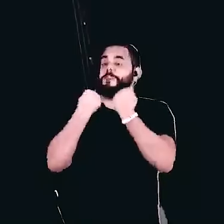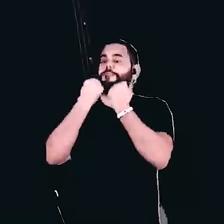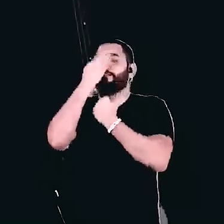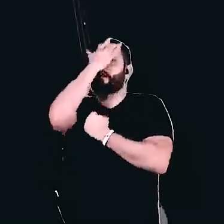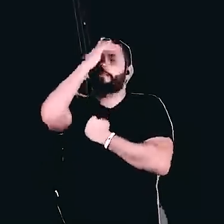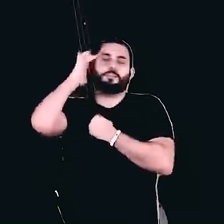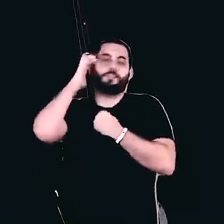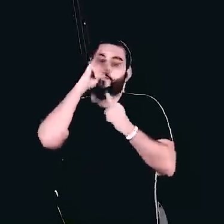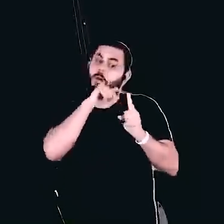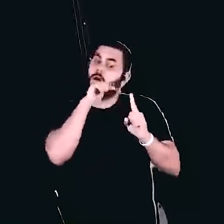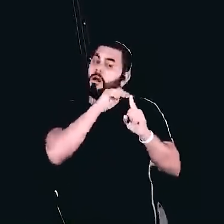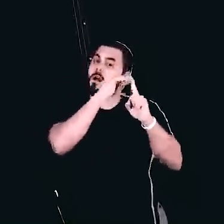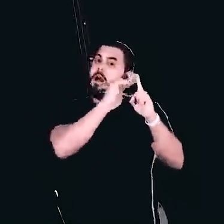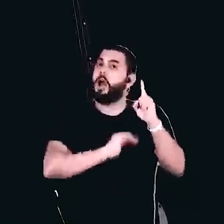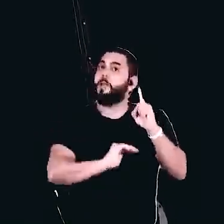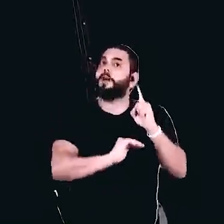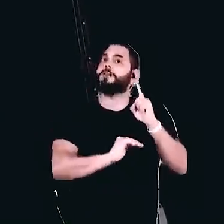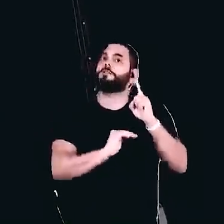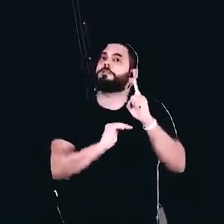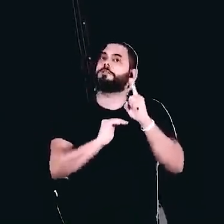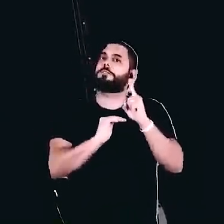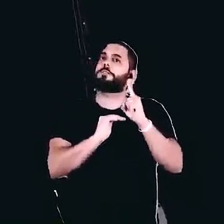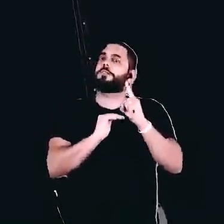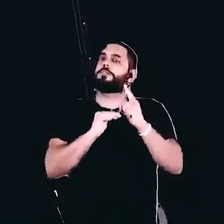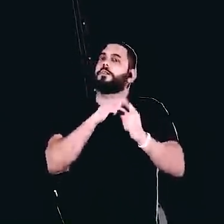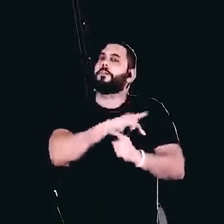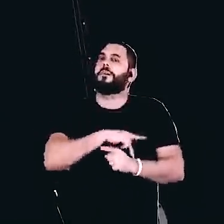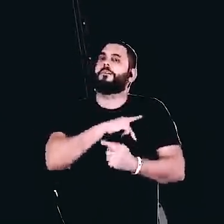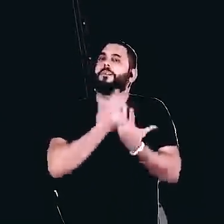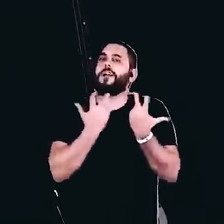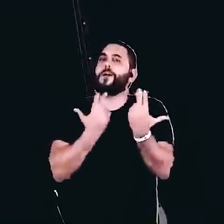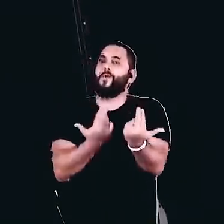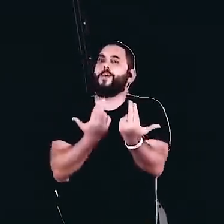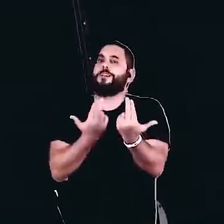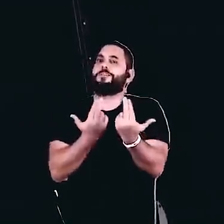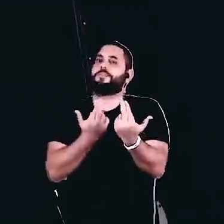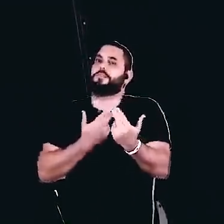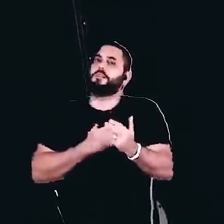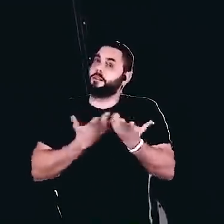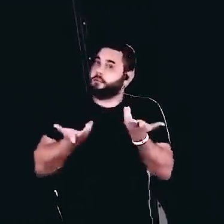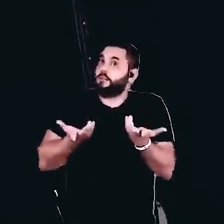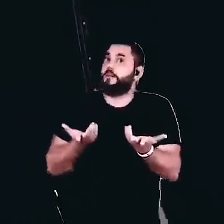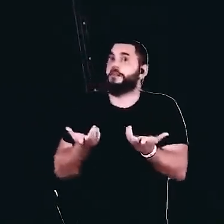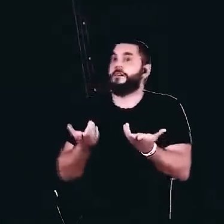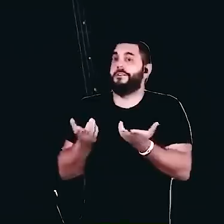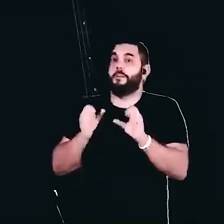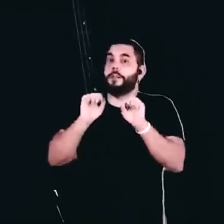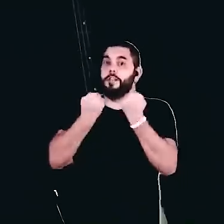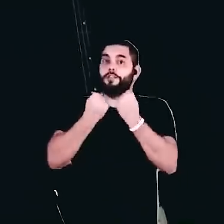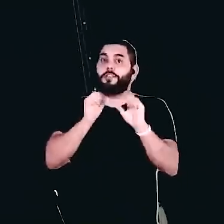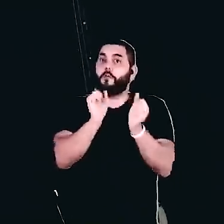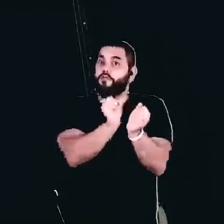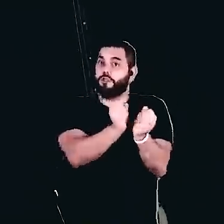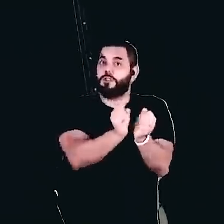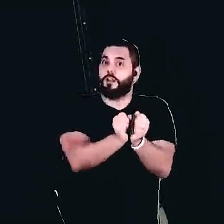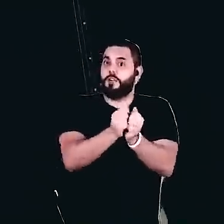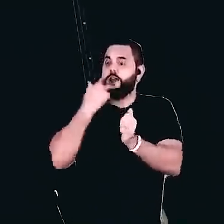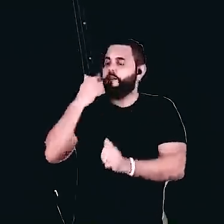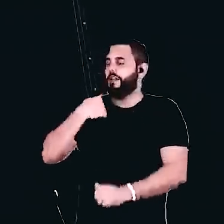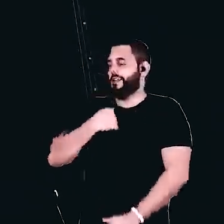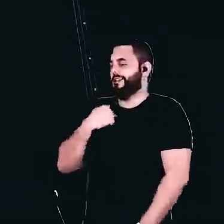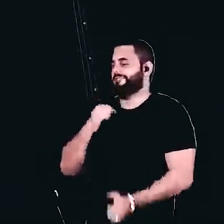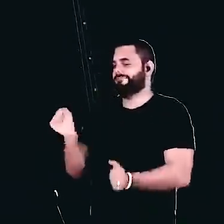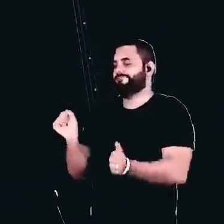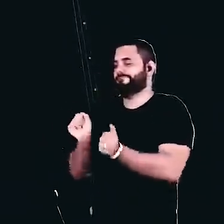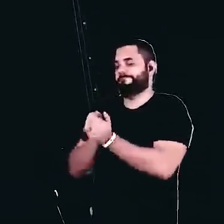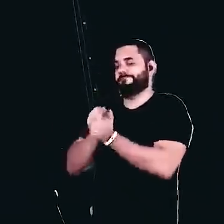está numa posição inferior a ele, ele se faz igual. Para defender um escravo, ele se põe na posição de escravo. Ele diz assim: Paulo, prisioneiro